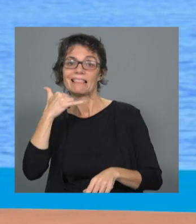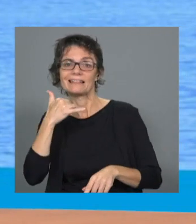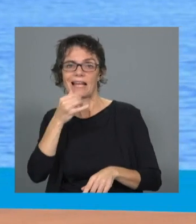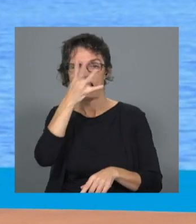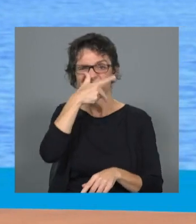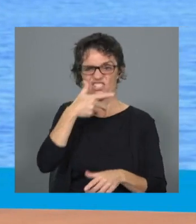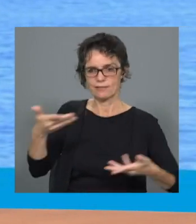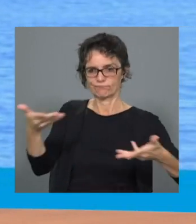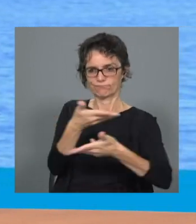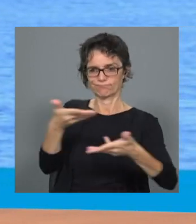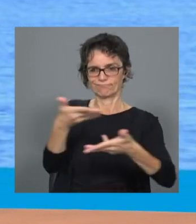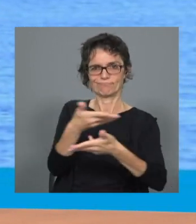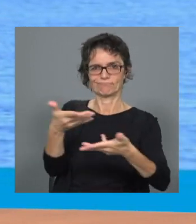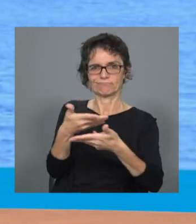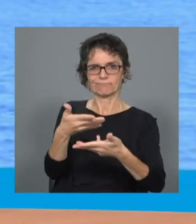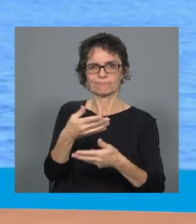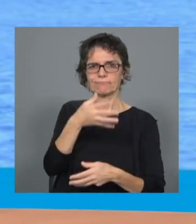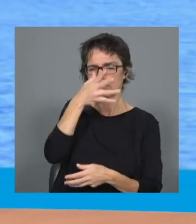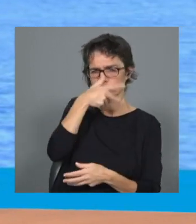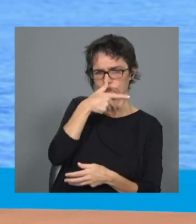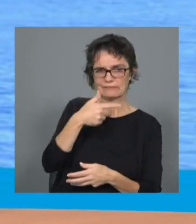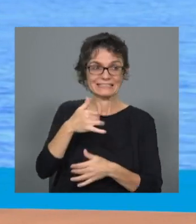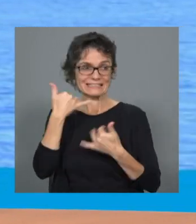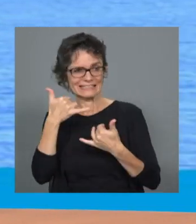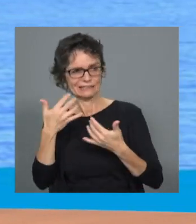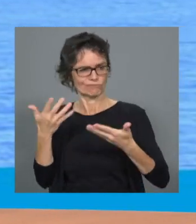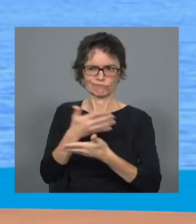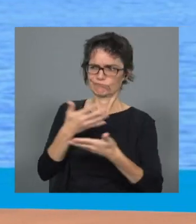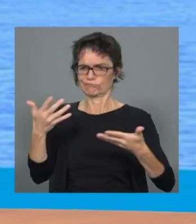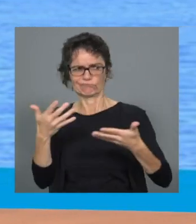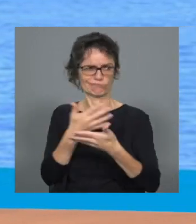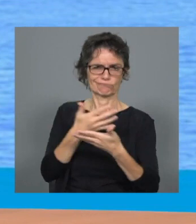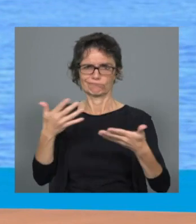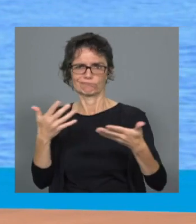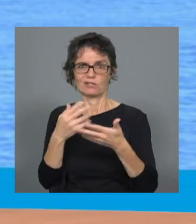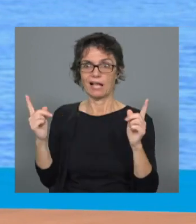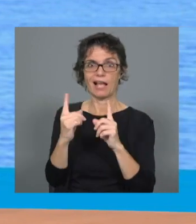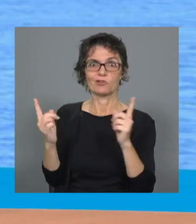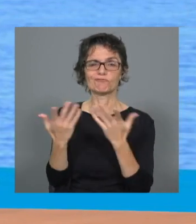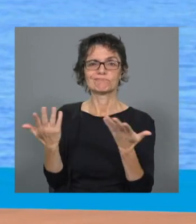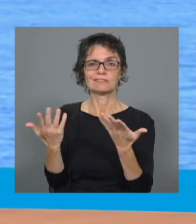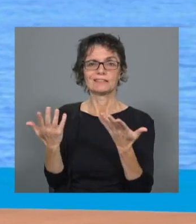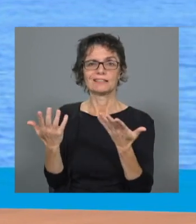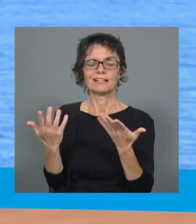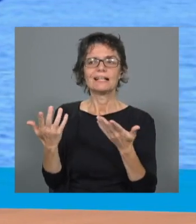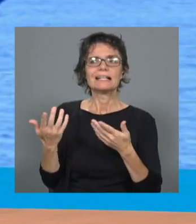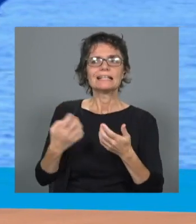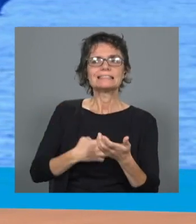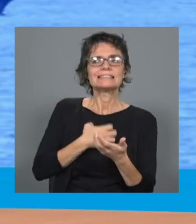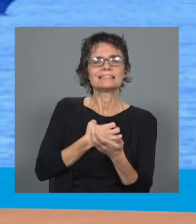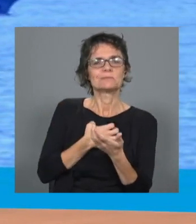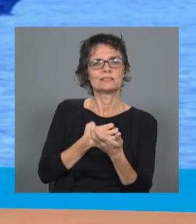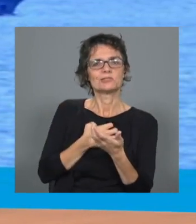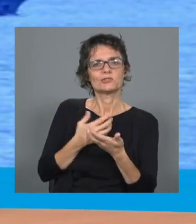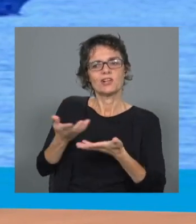a trocarem ideias, uma que está na moda, outra nem por isso, não é? Essa necessidade que hoje em dia temos de mostrar,